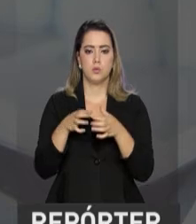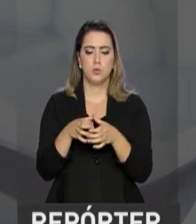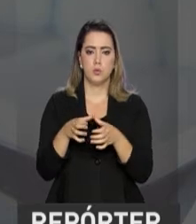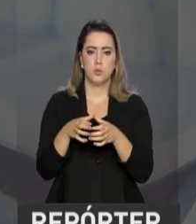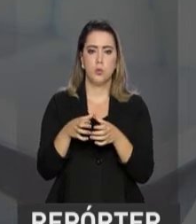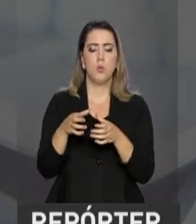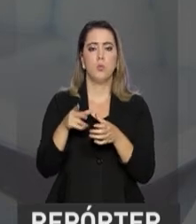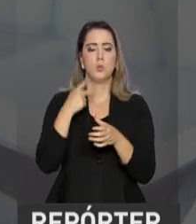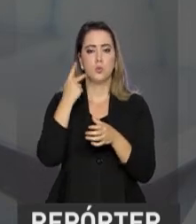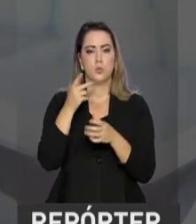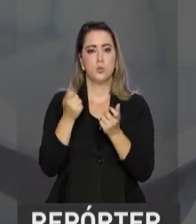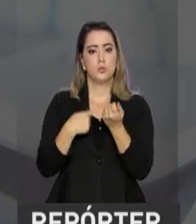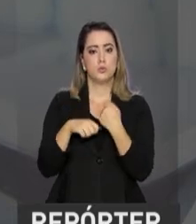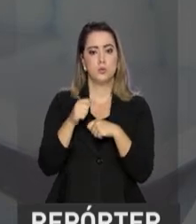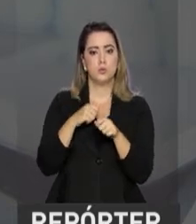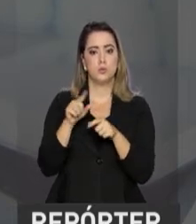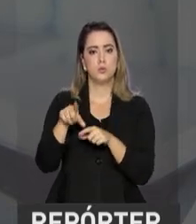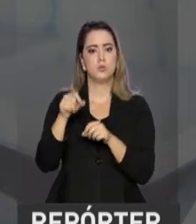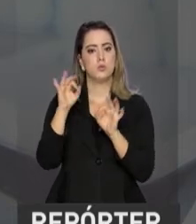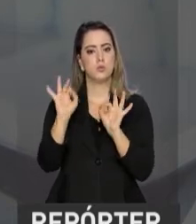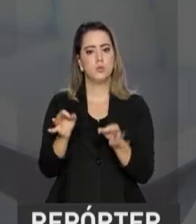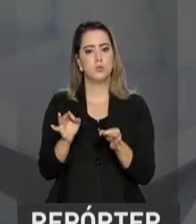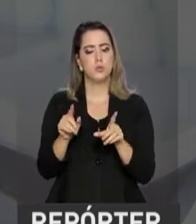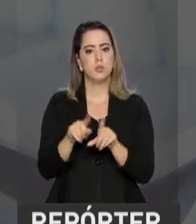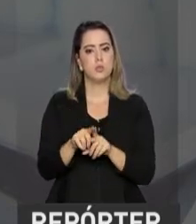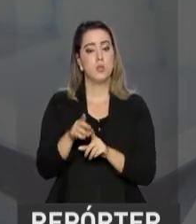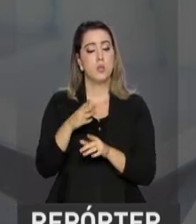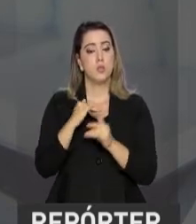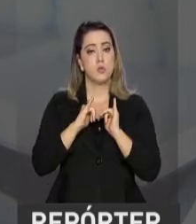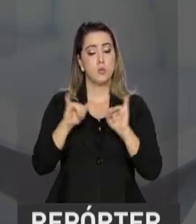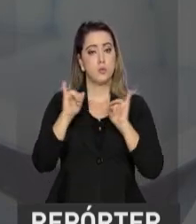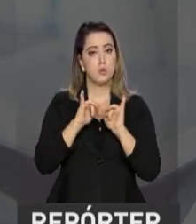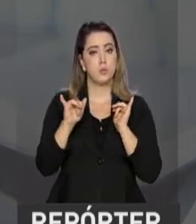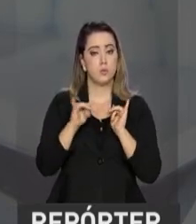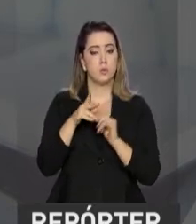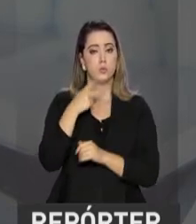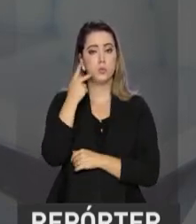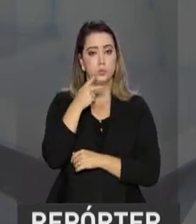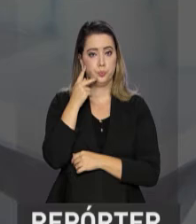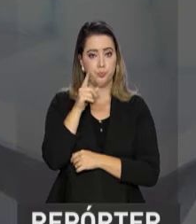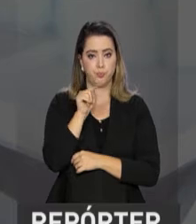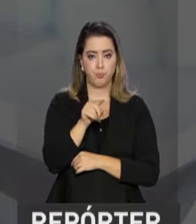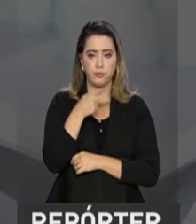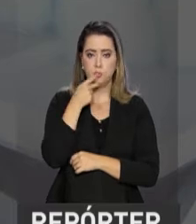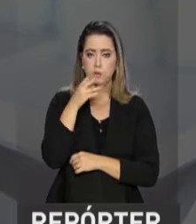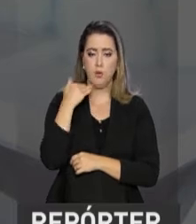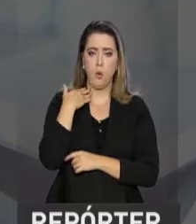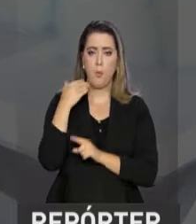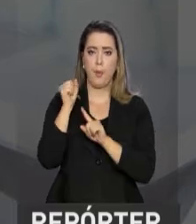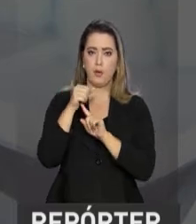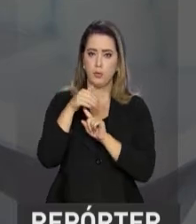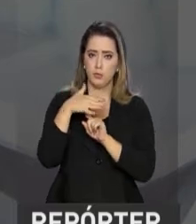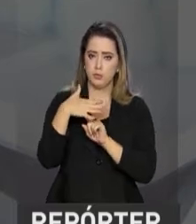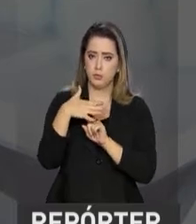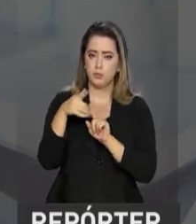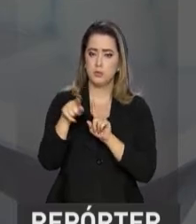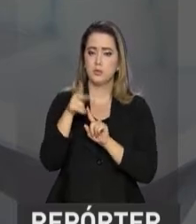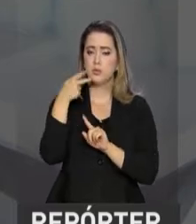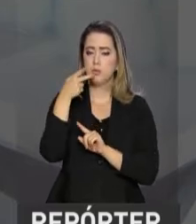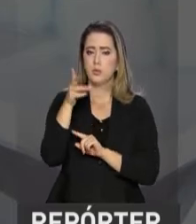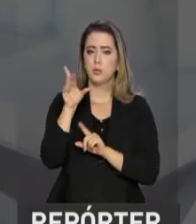monetária o copom foi por unanimidade no comunicado em que divulgou a decisão o banco central disse que a redução dos juros